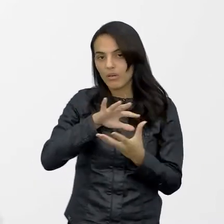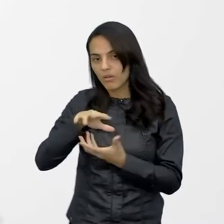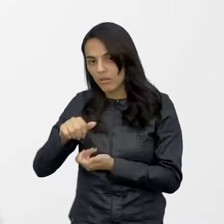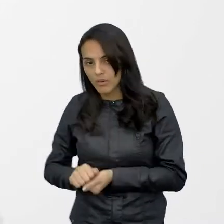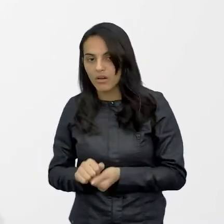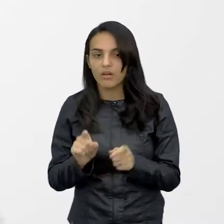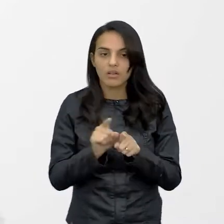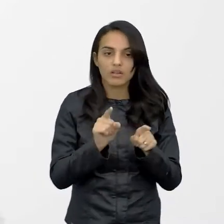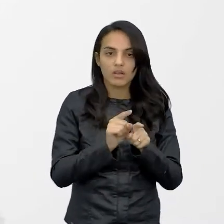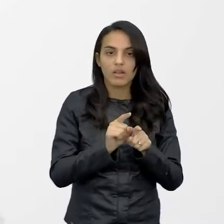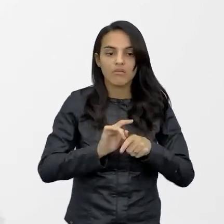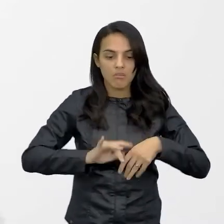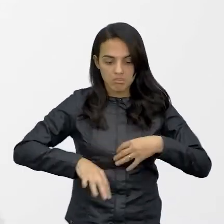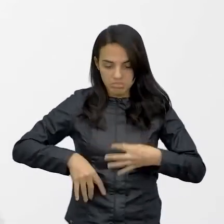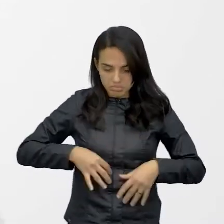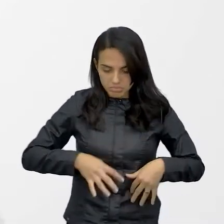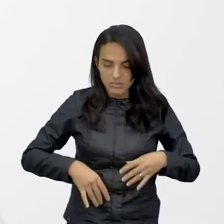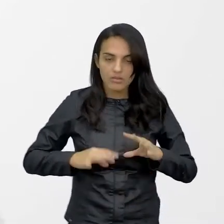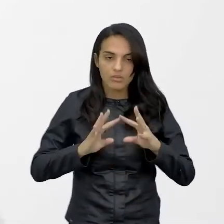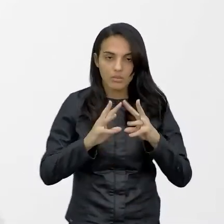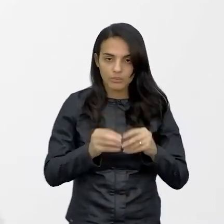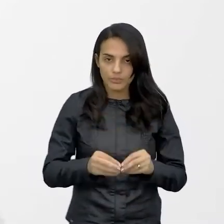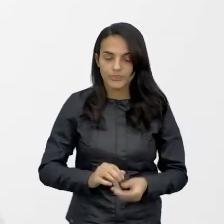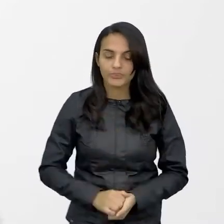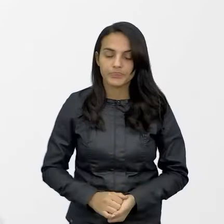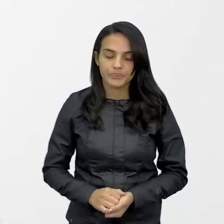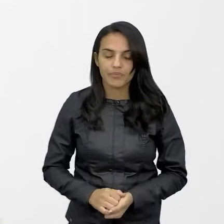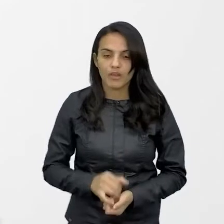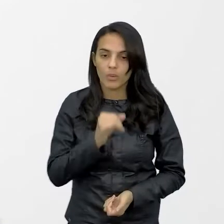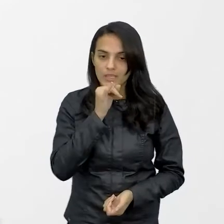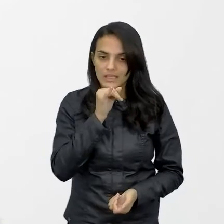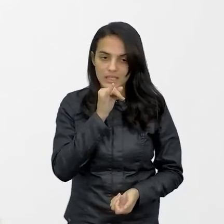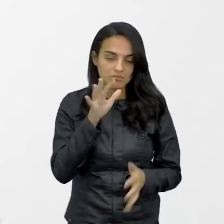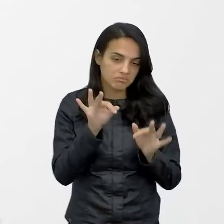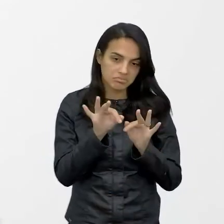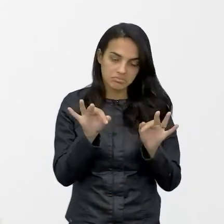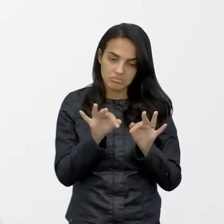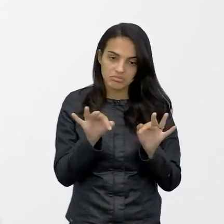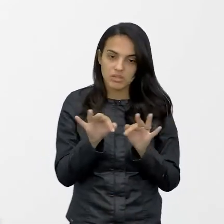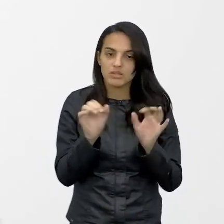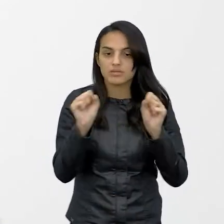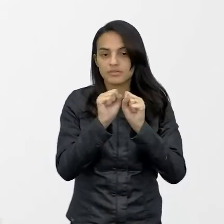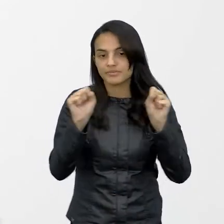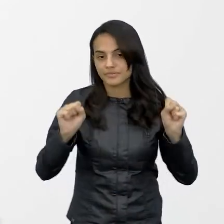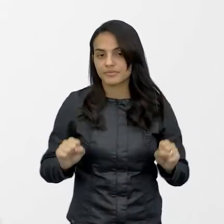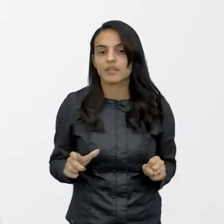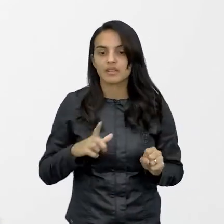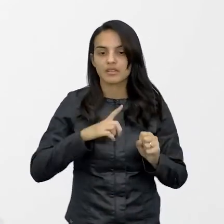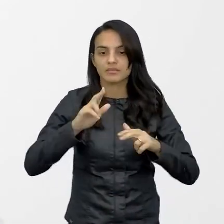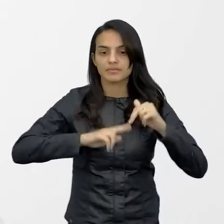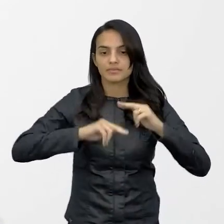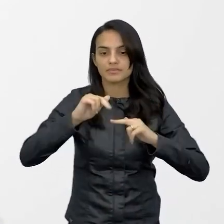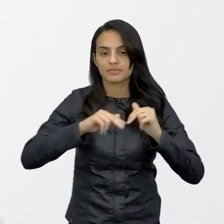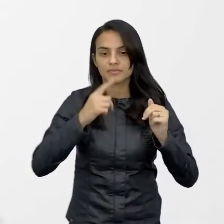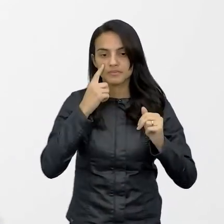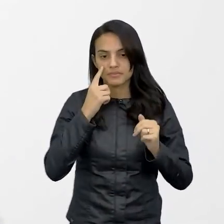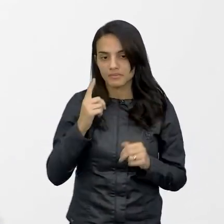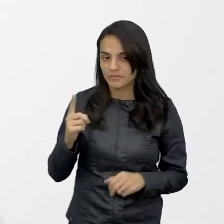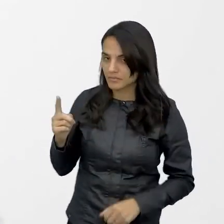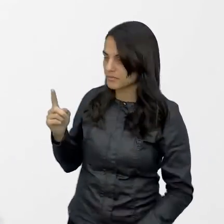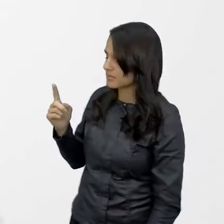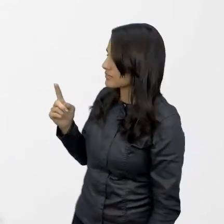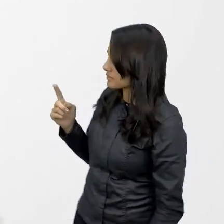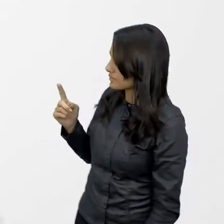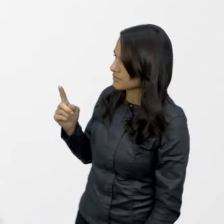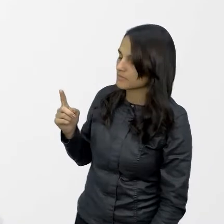operar como um organismo inteiro. Então, esse é o modelo básico de um sistema, que consiste em elementos e relações,